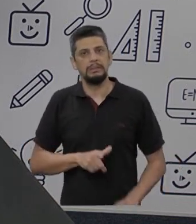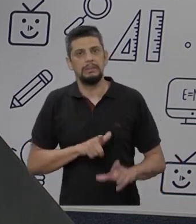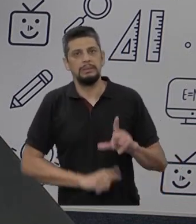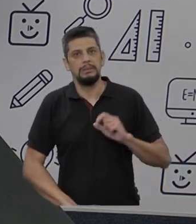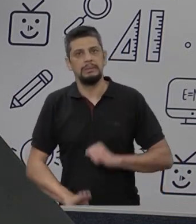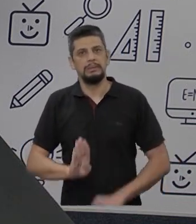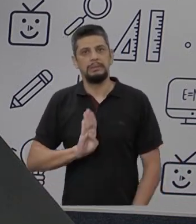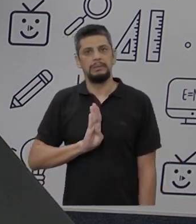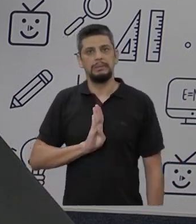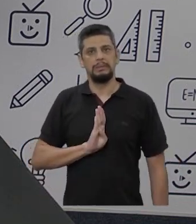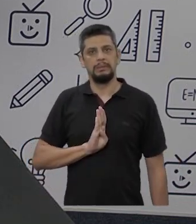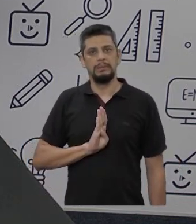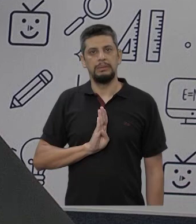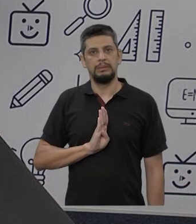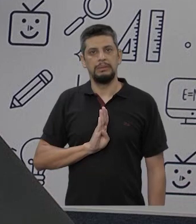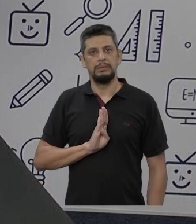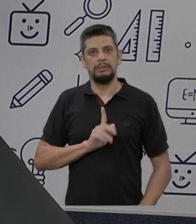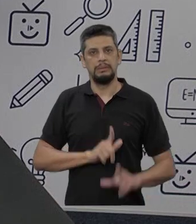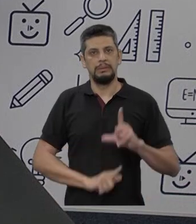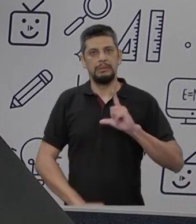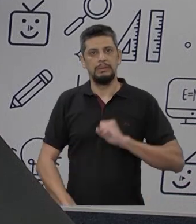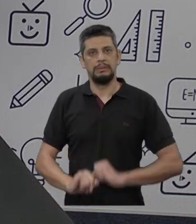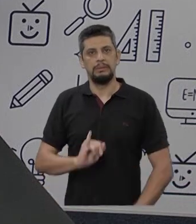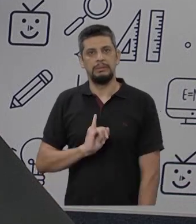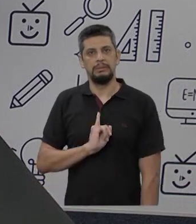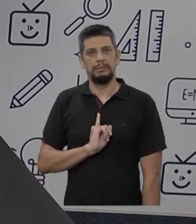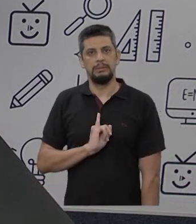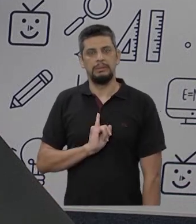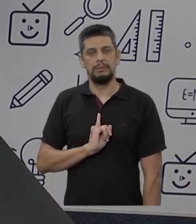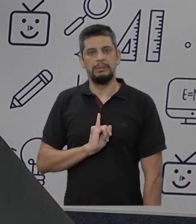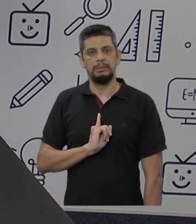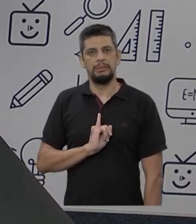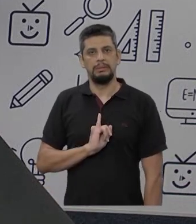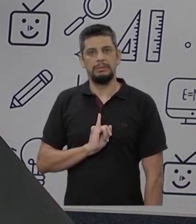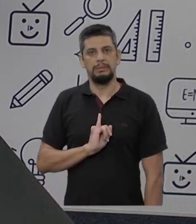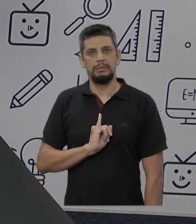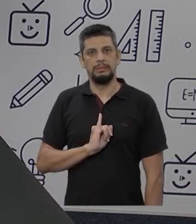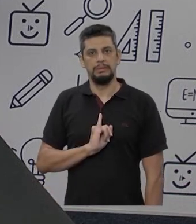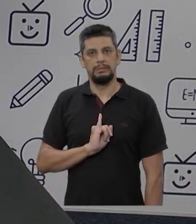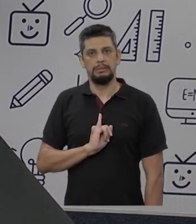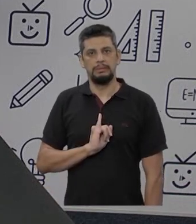primeira é a letra B, depois a letra I, bi,